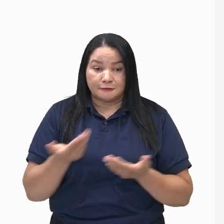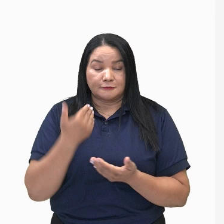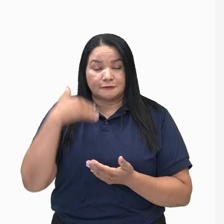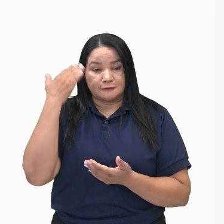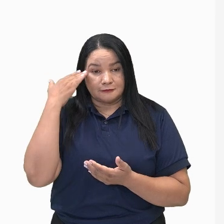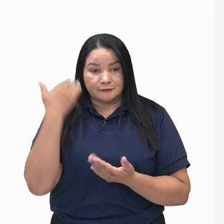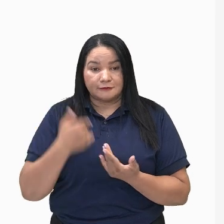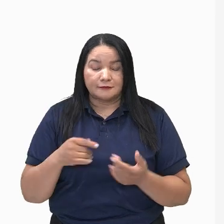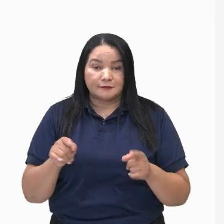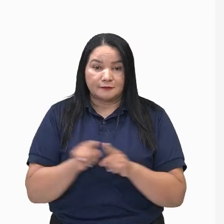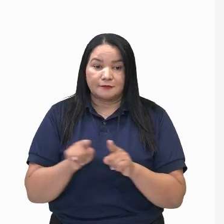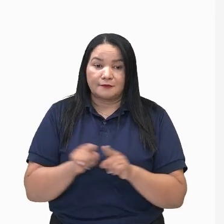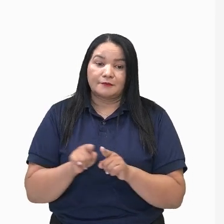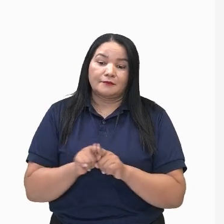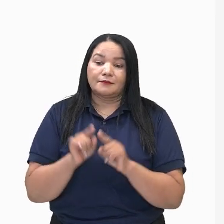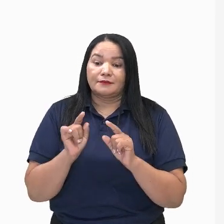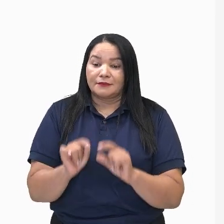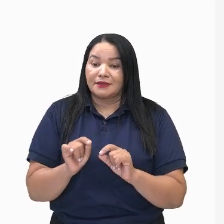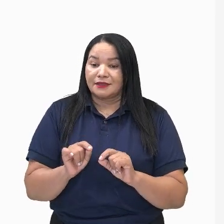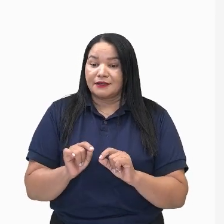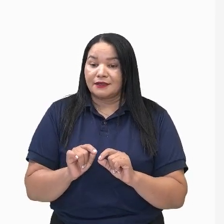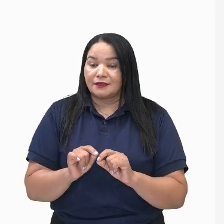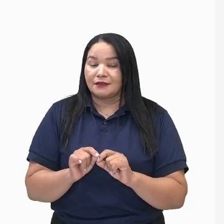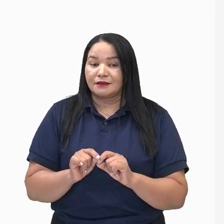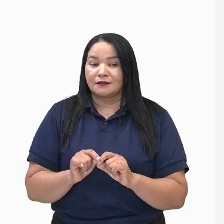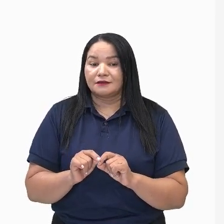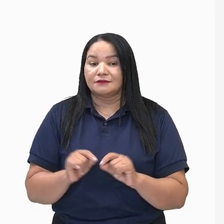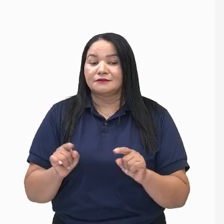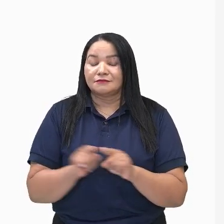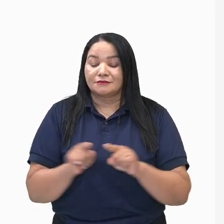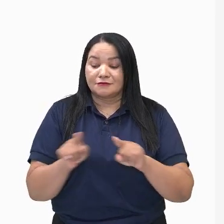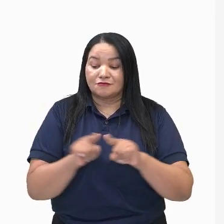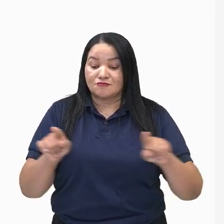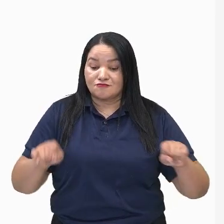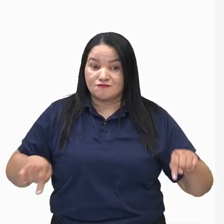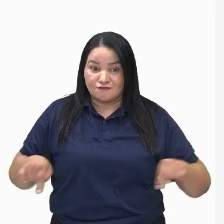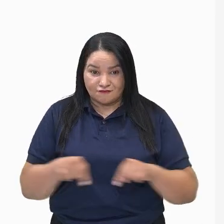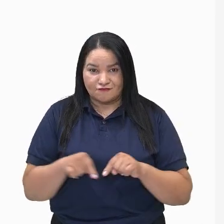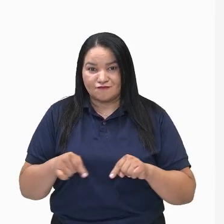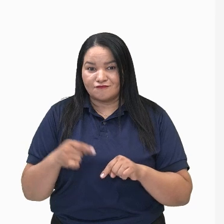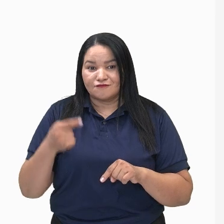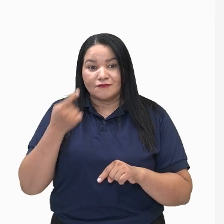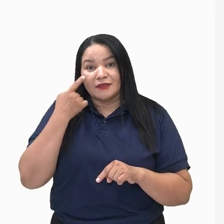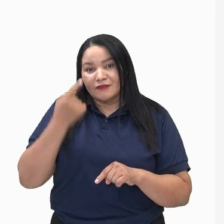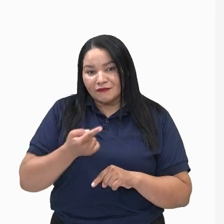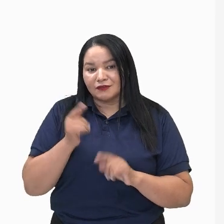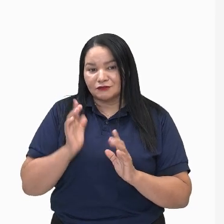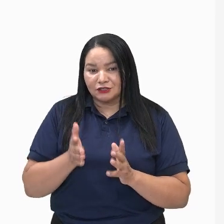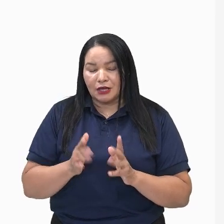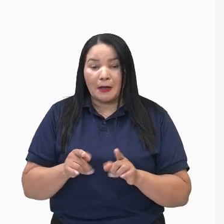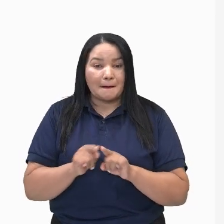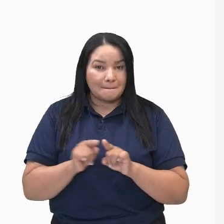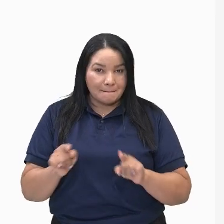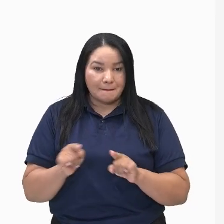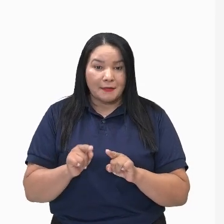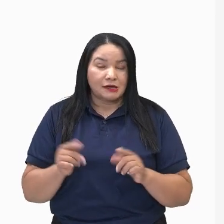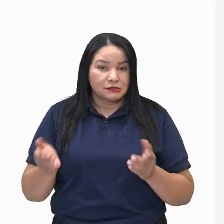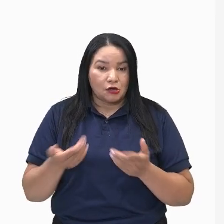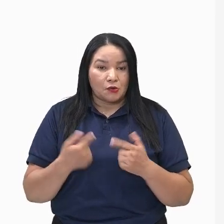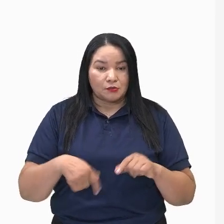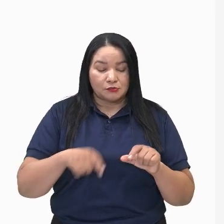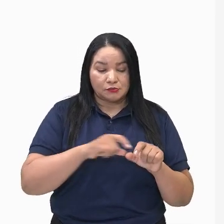ali o tamanho, né? O retângulo grandão da quadra. Mas as linhas, olha só, a quadra é dividida por linhas